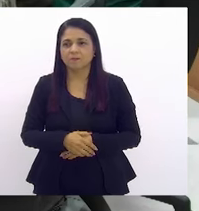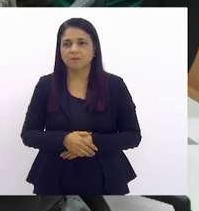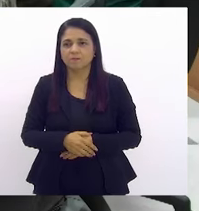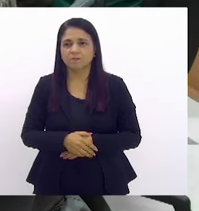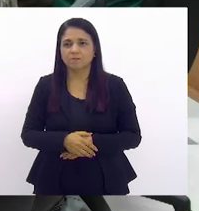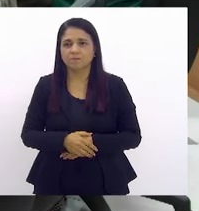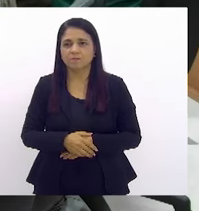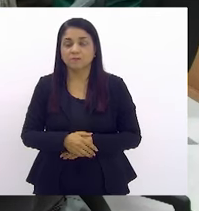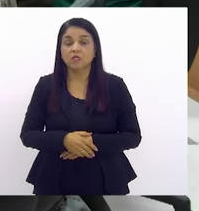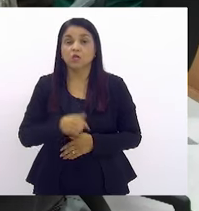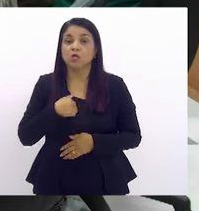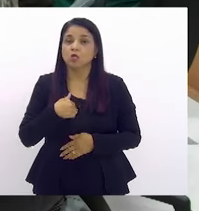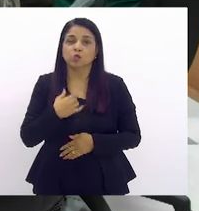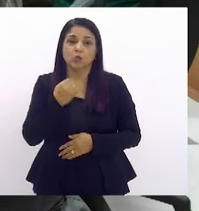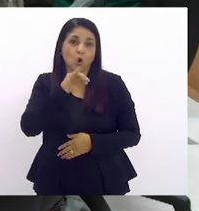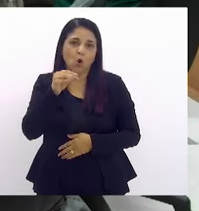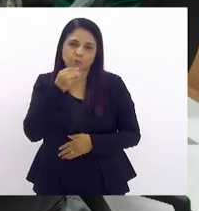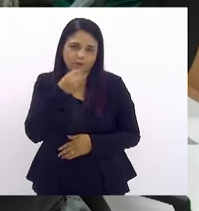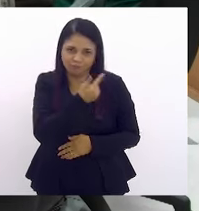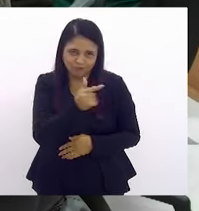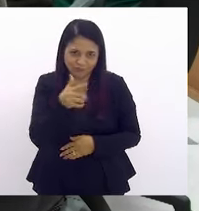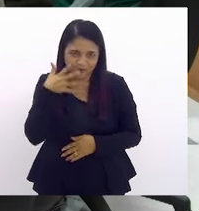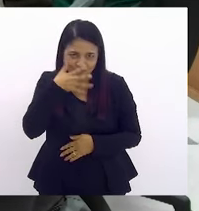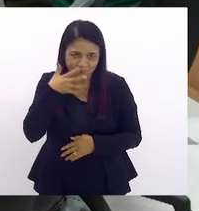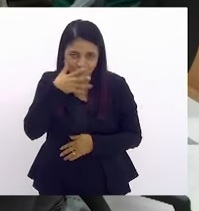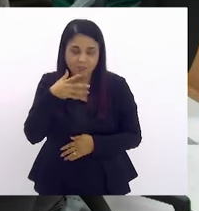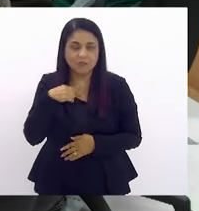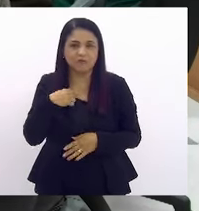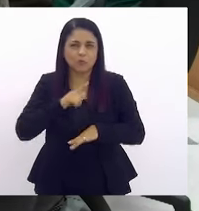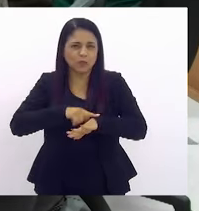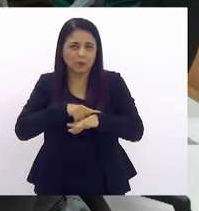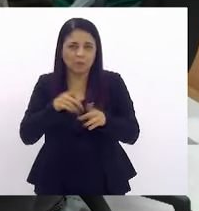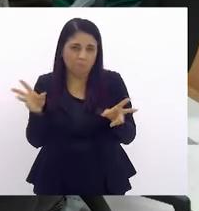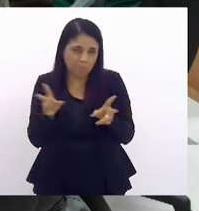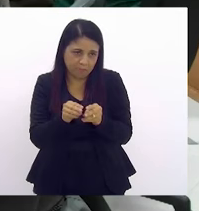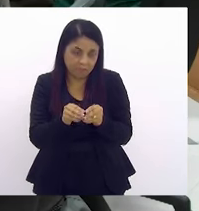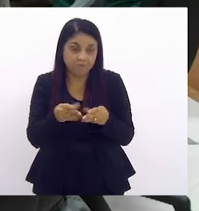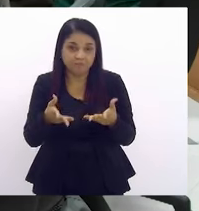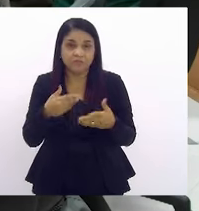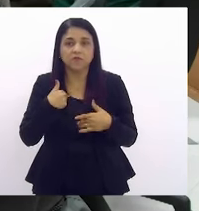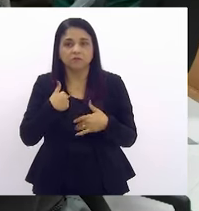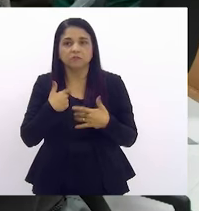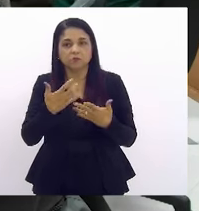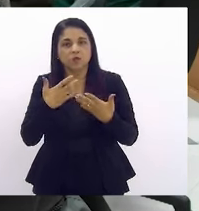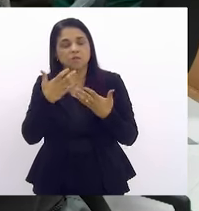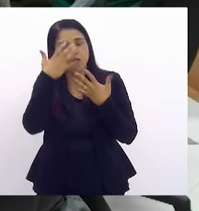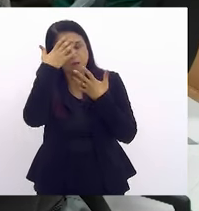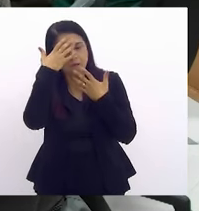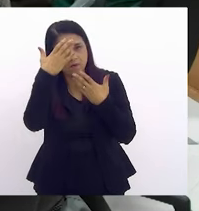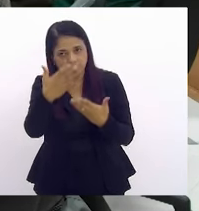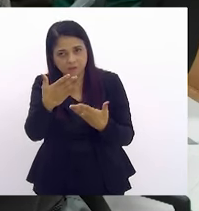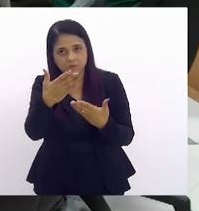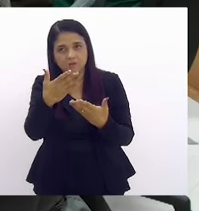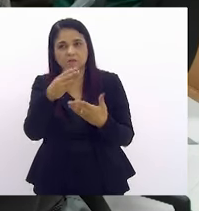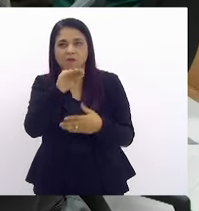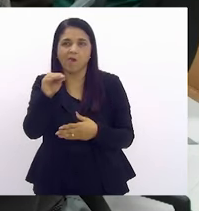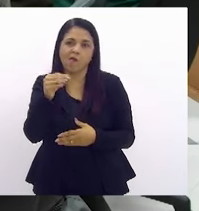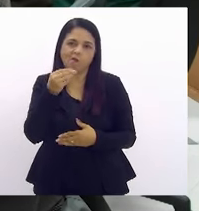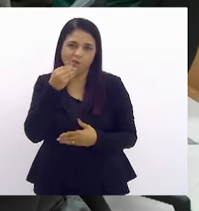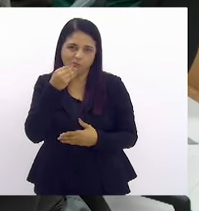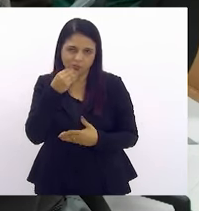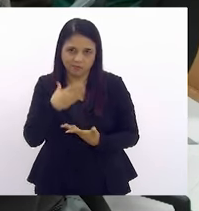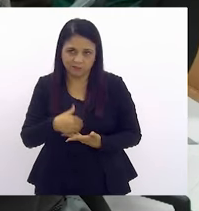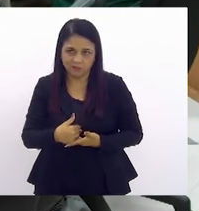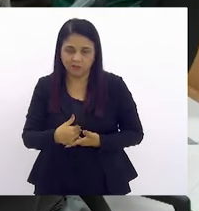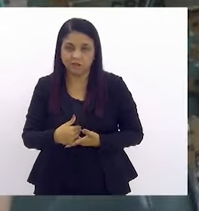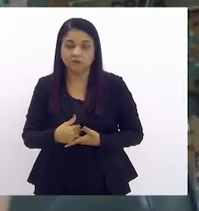Ainda não tinha tido a oportunidade de falar, mas sei que o tempo já está avançado, né? Mas, de qualquer forma, só agradecer aqui essa oportunidade.